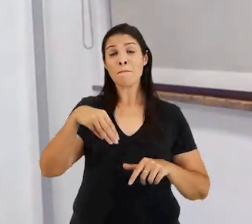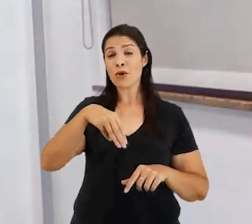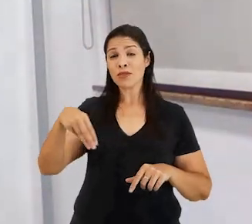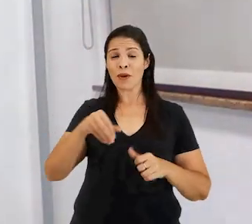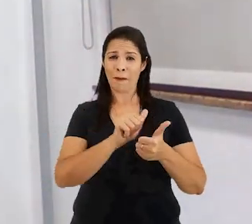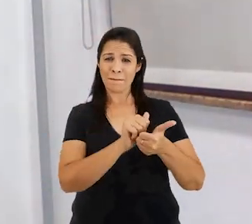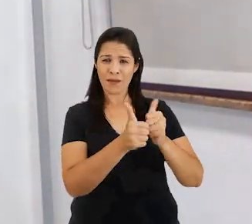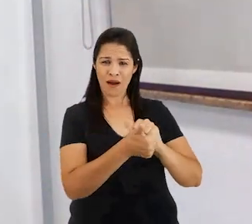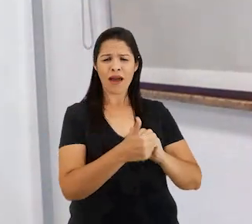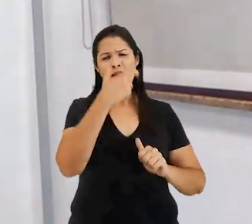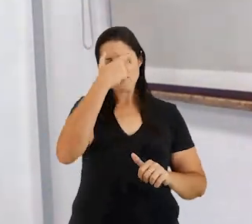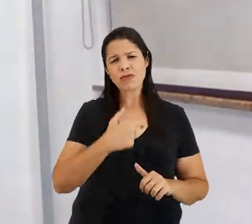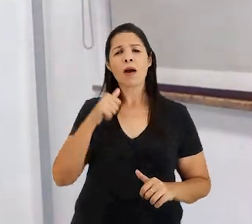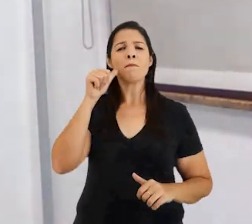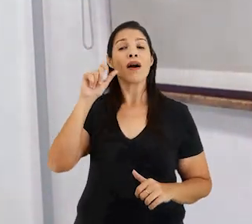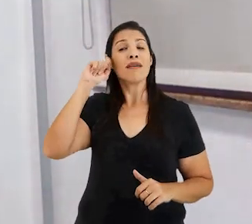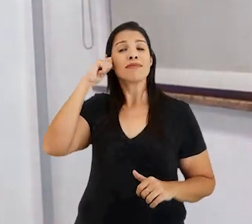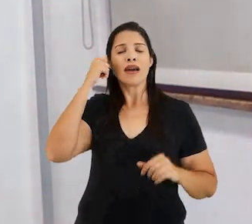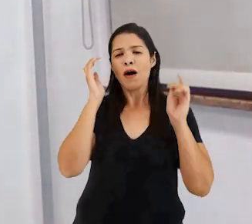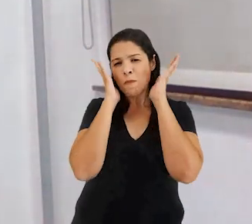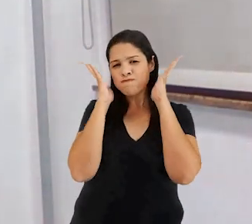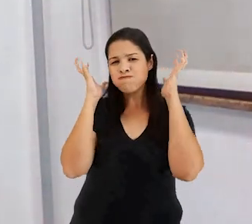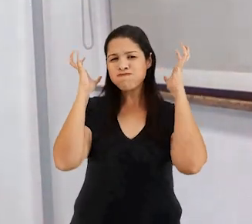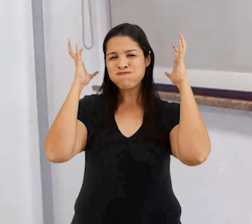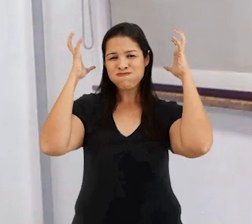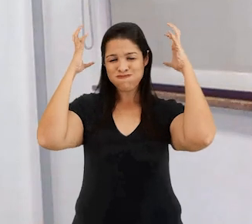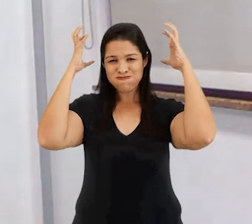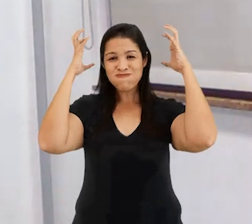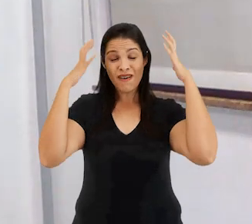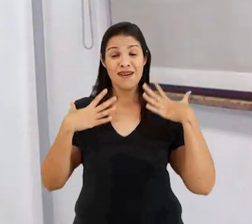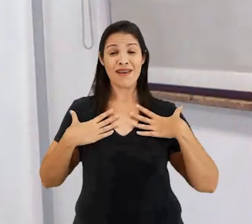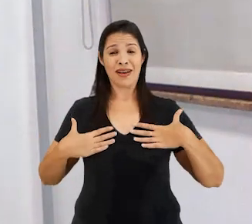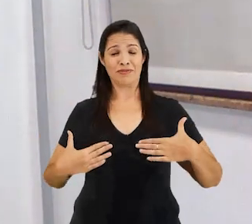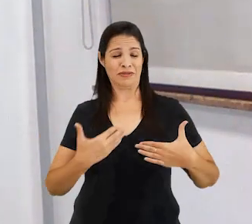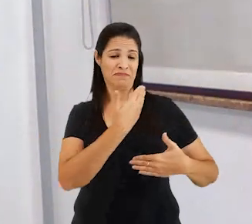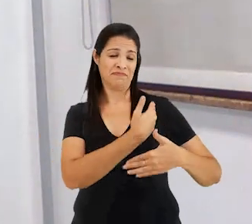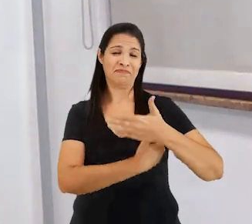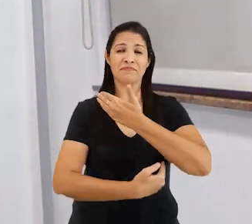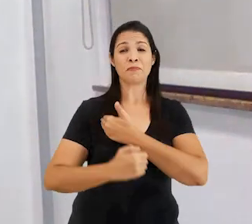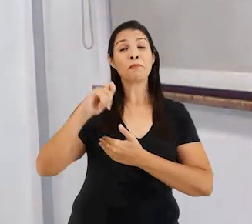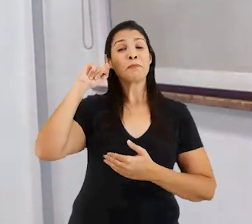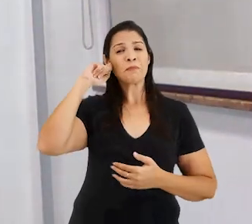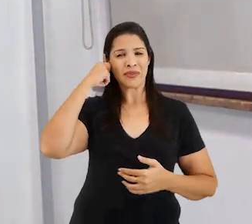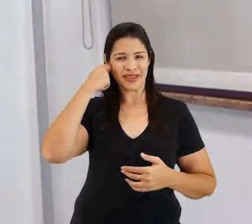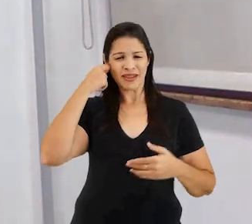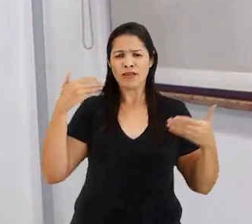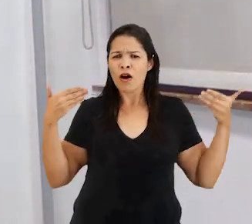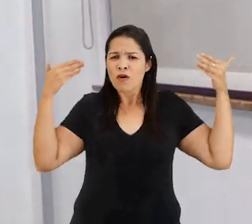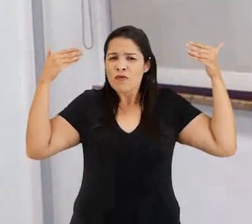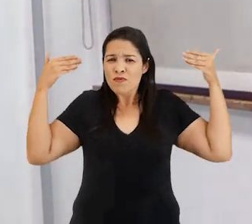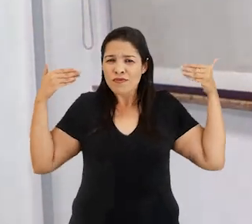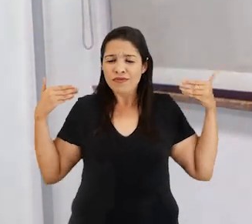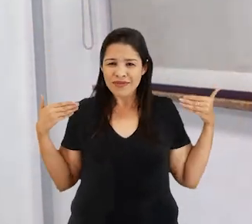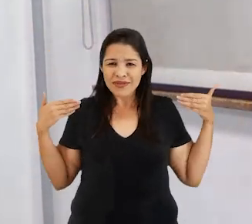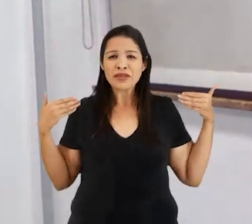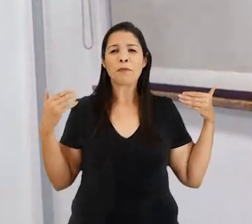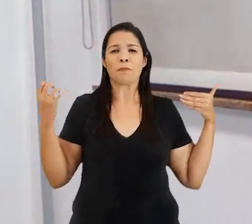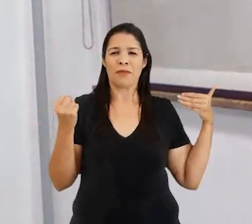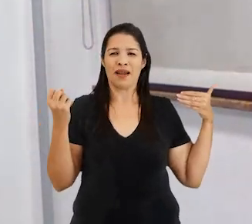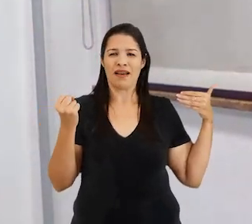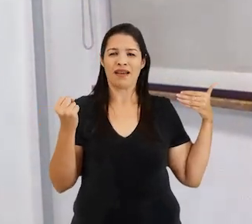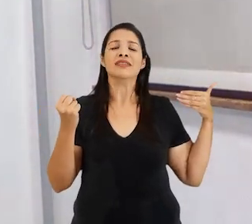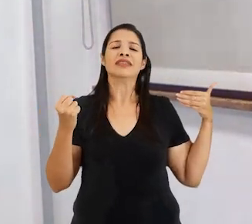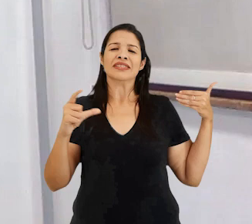Black Power que está solto. Hoje uso uma camisa preta, sem mangas. E ao meu fundo tem uma parede branca,